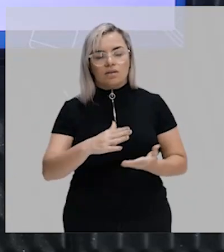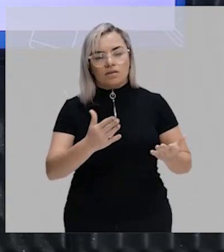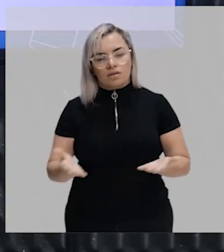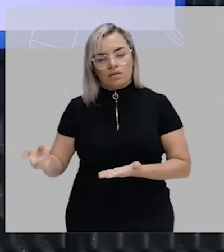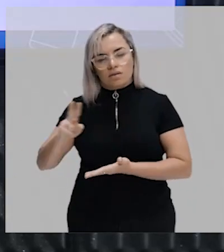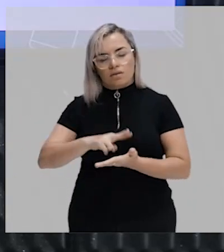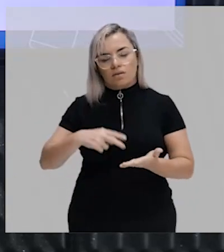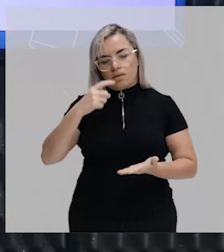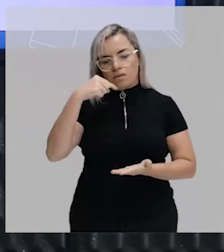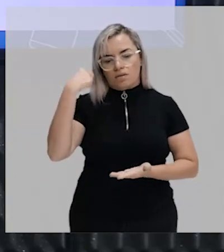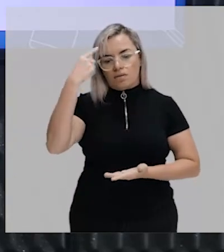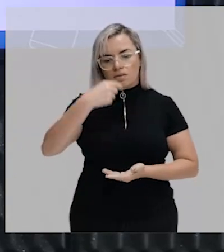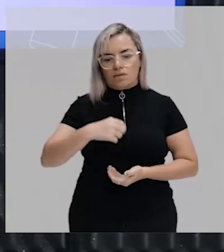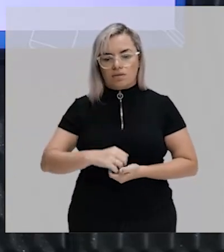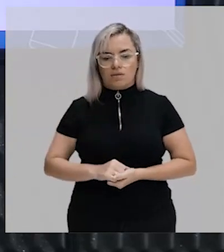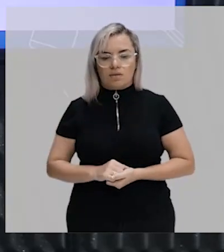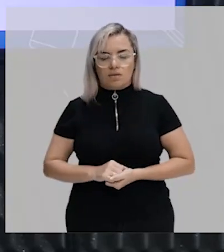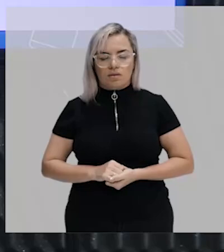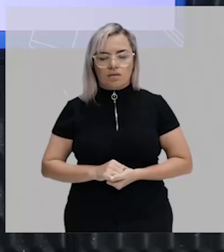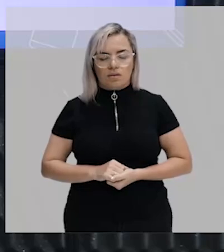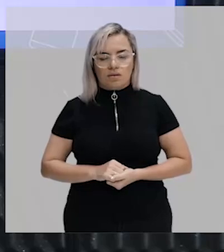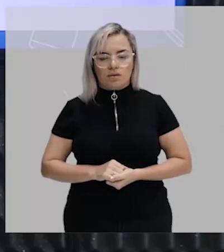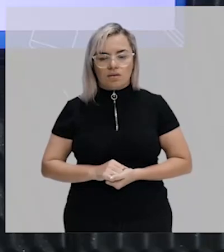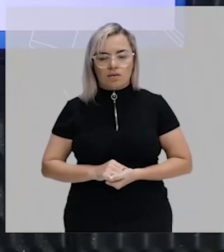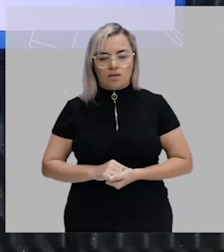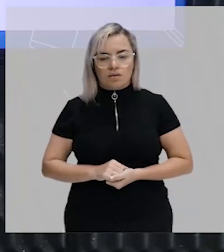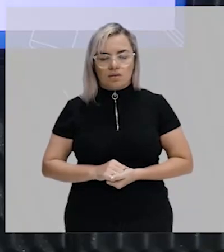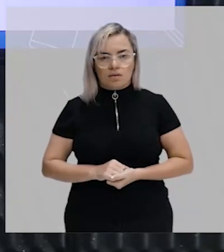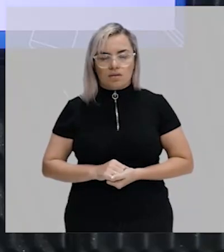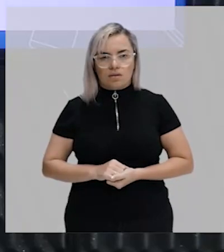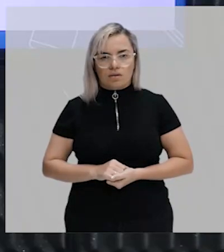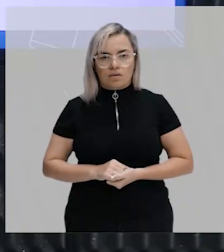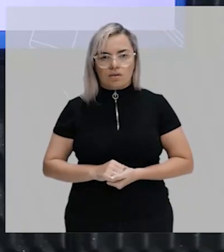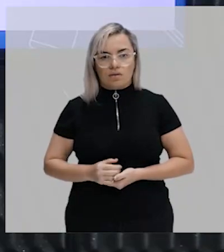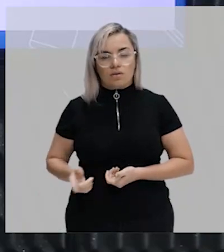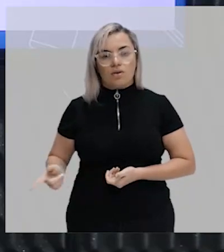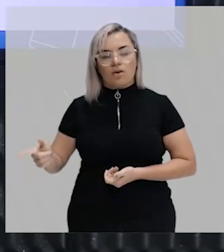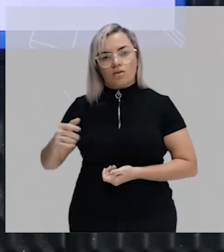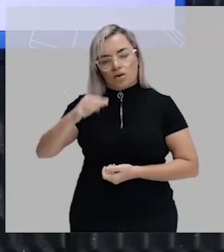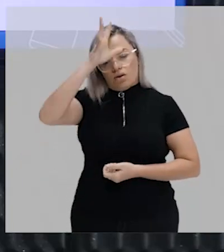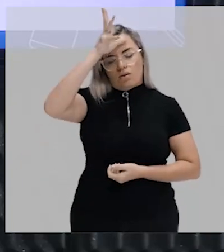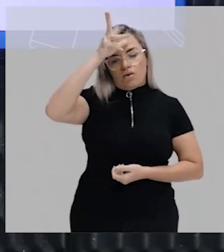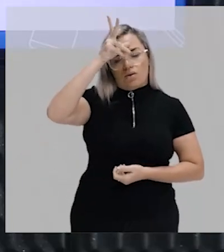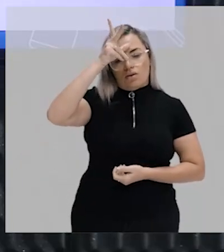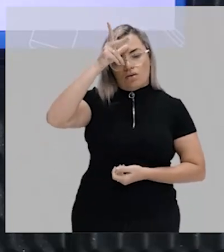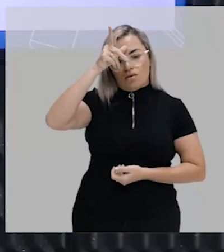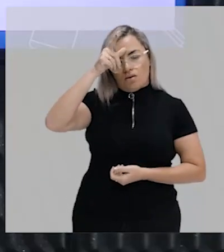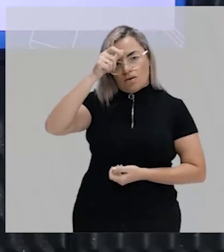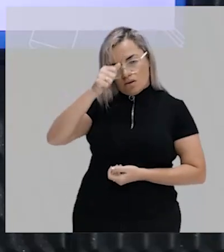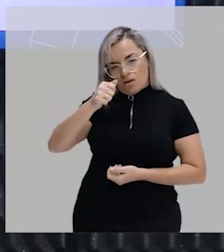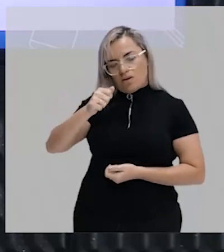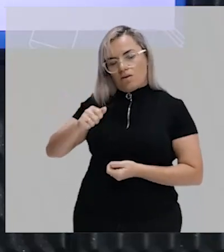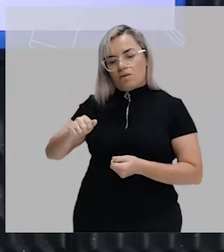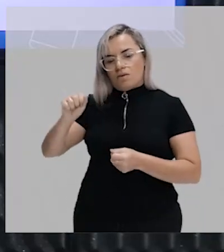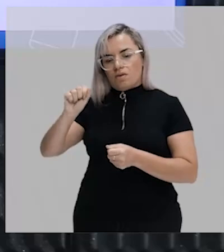e hicimos uma comida estupenda. Então, nós trouxemos frango e fizemos uma